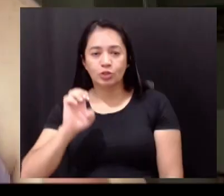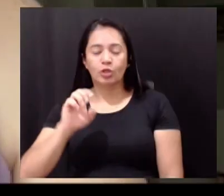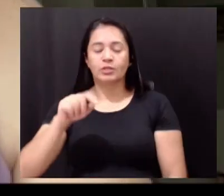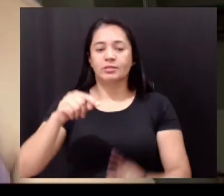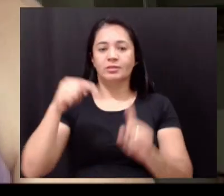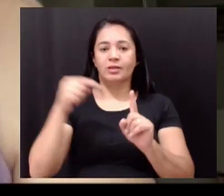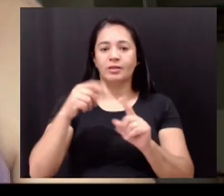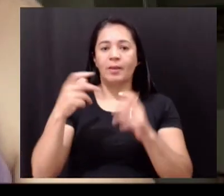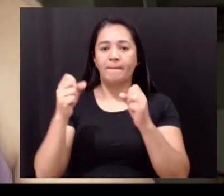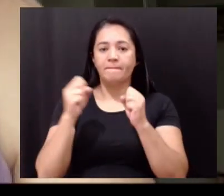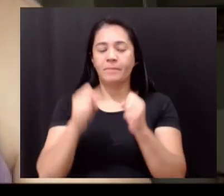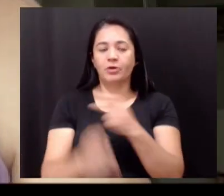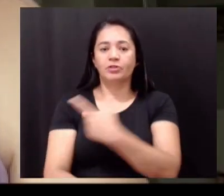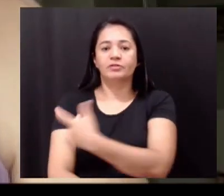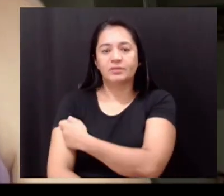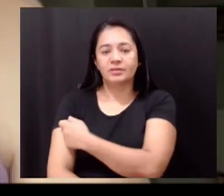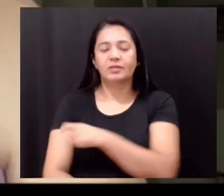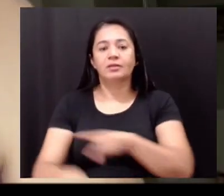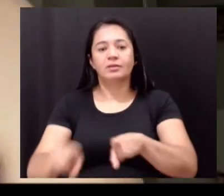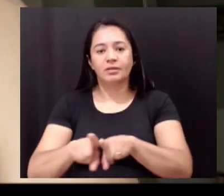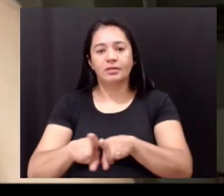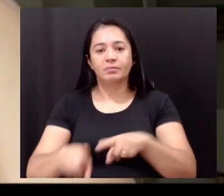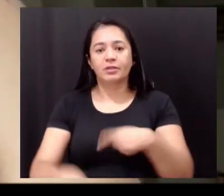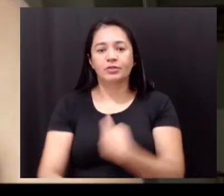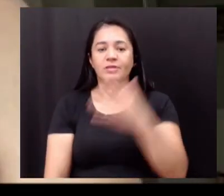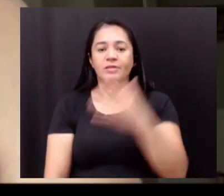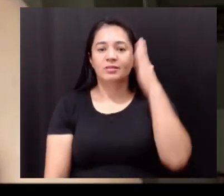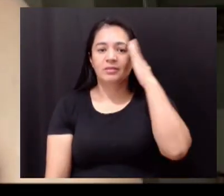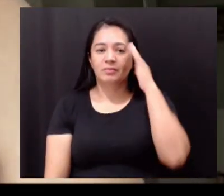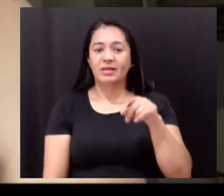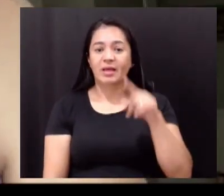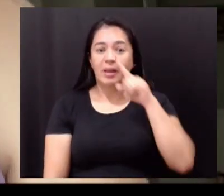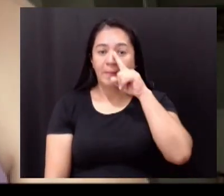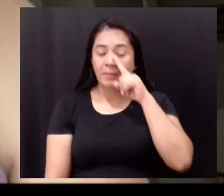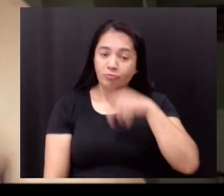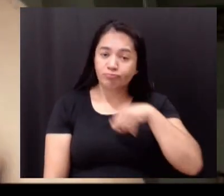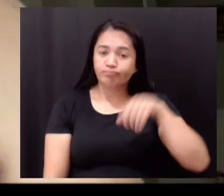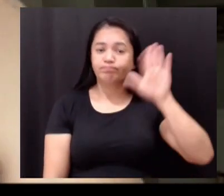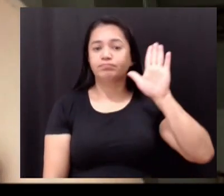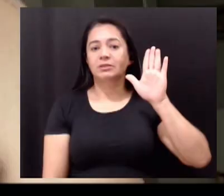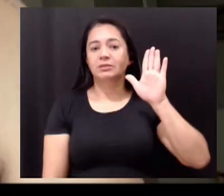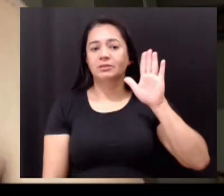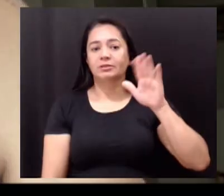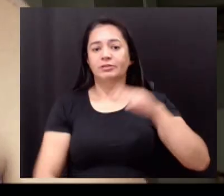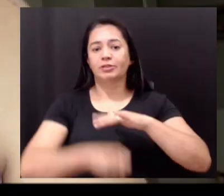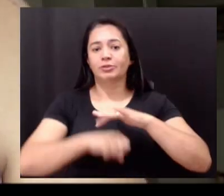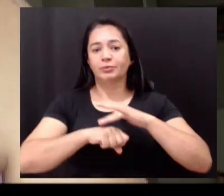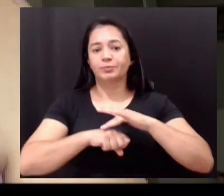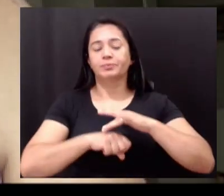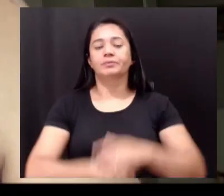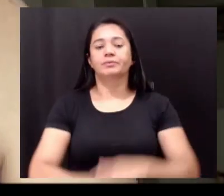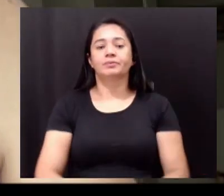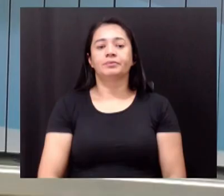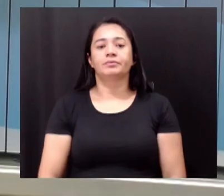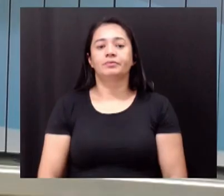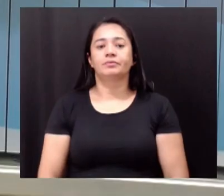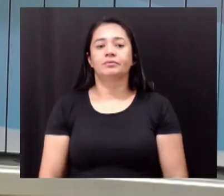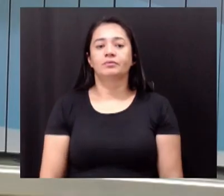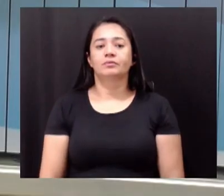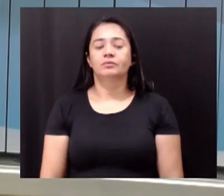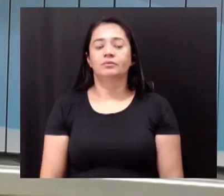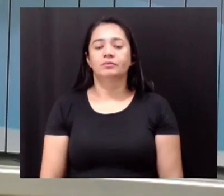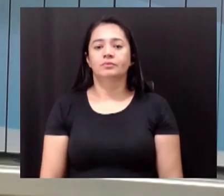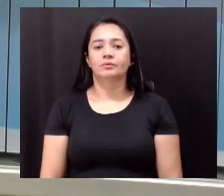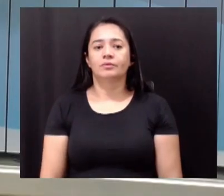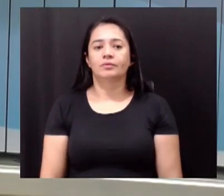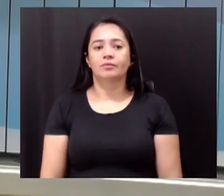precaver, porque a gente sabe que elas têm um maior risco de desenvolver essa doença. Doutora, como que é feito, falar um